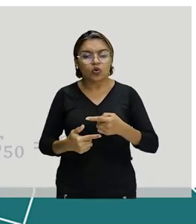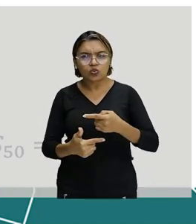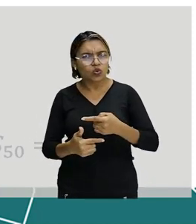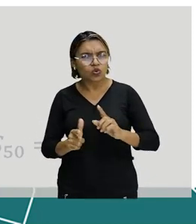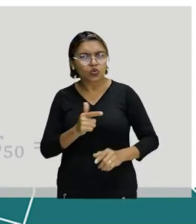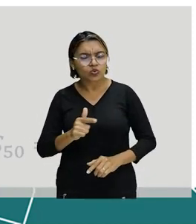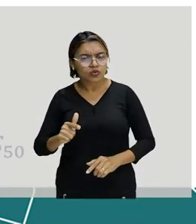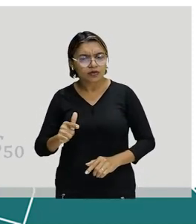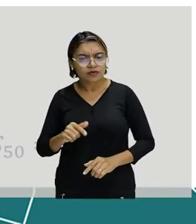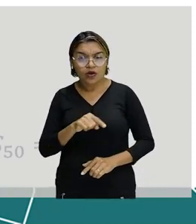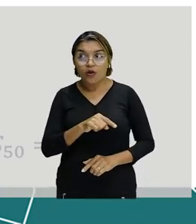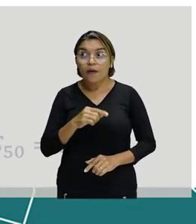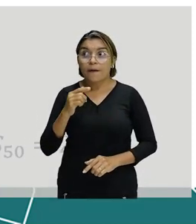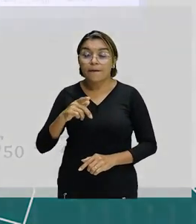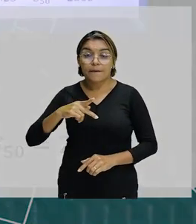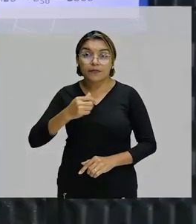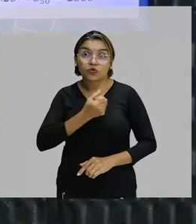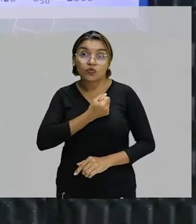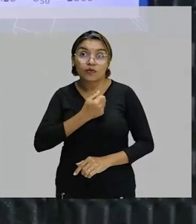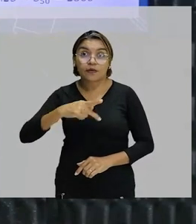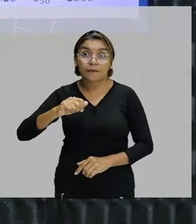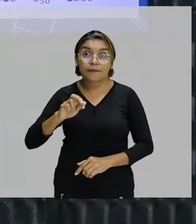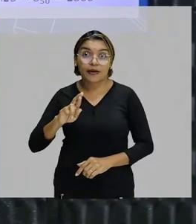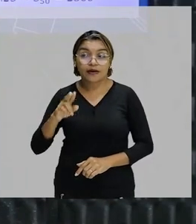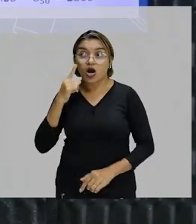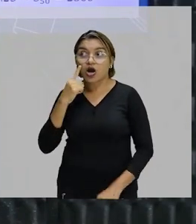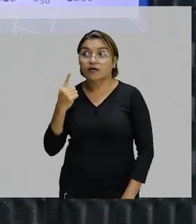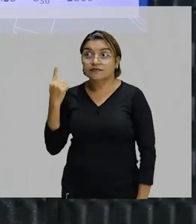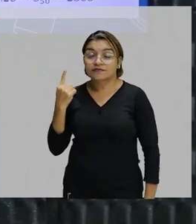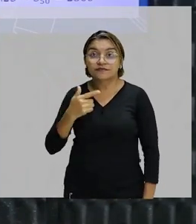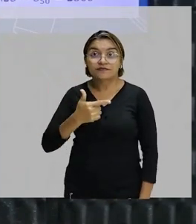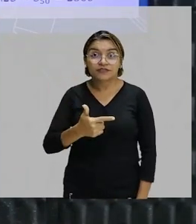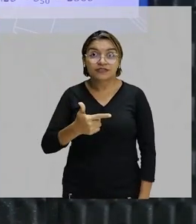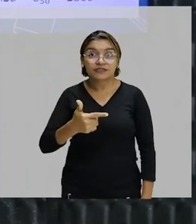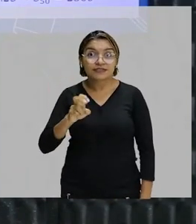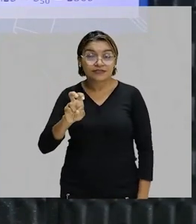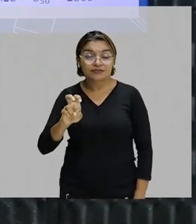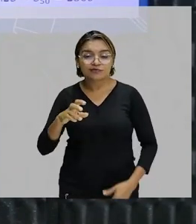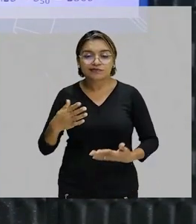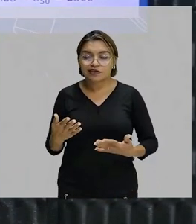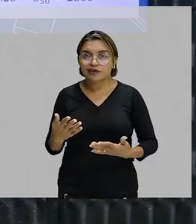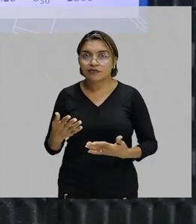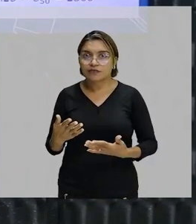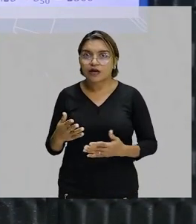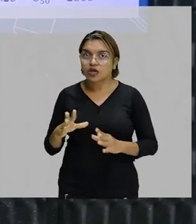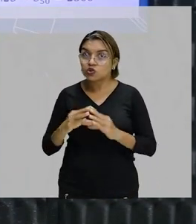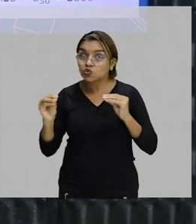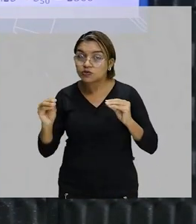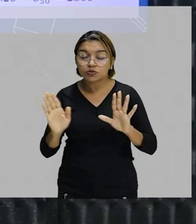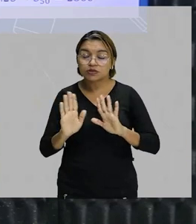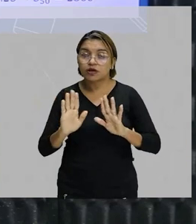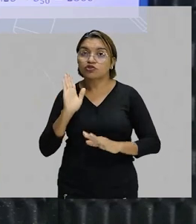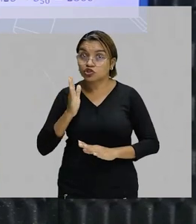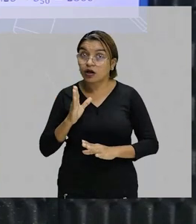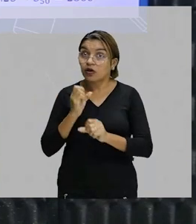ó o número par aqui ó 50 dividido por 2 deu quem 25 tá então por isso aqui não é que sumiu eu já